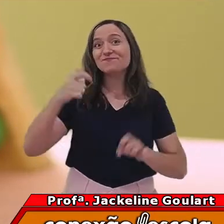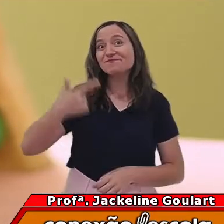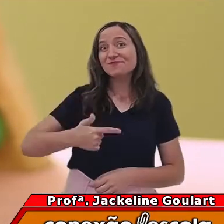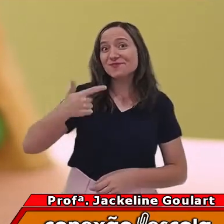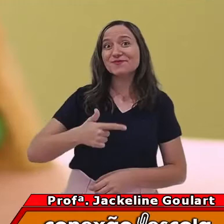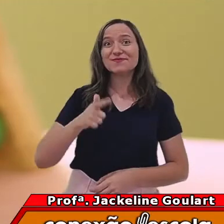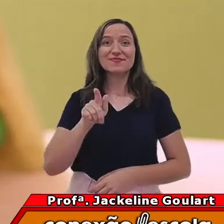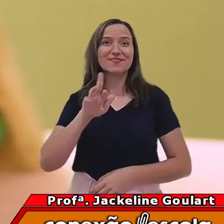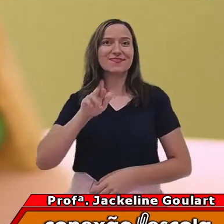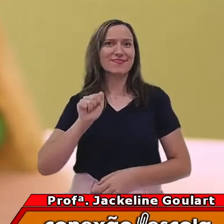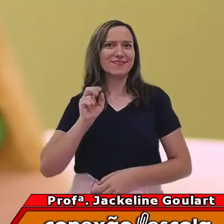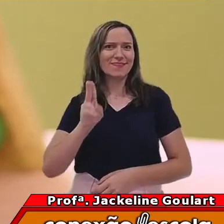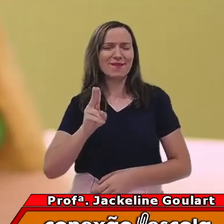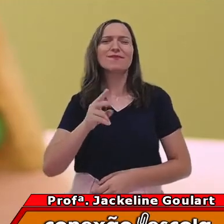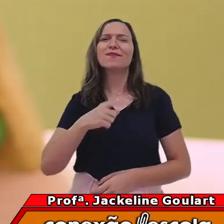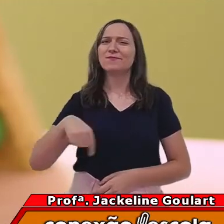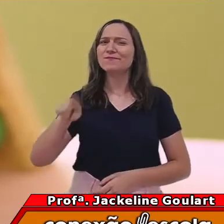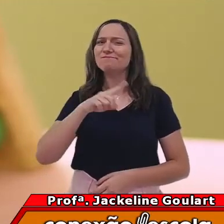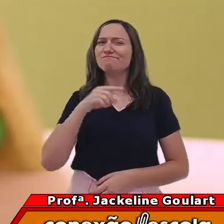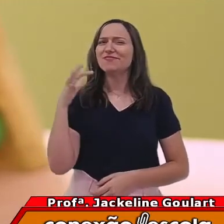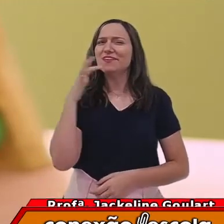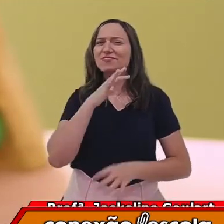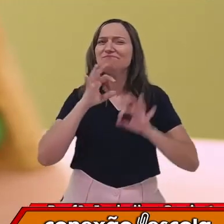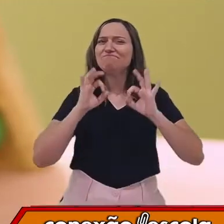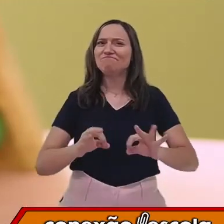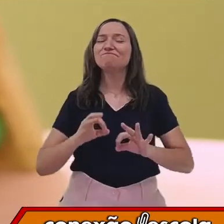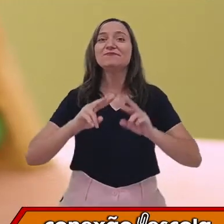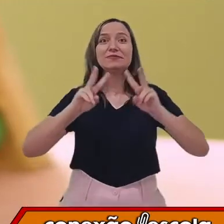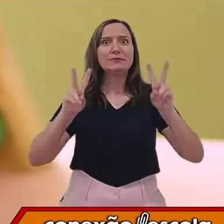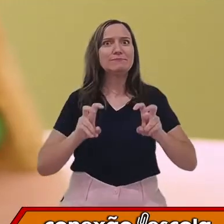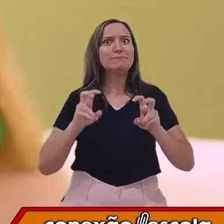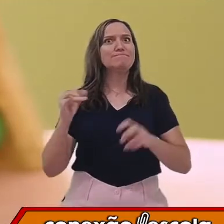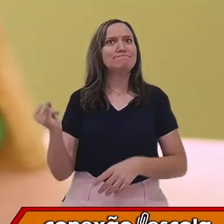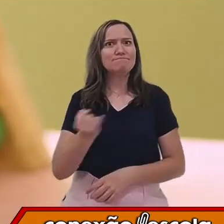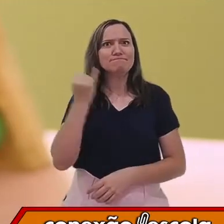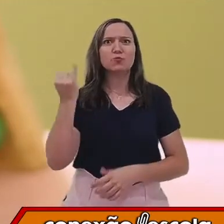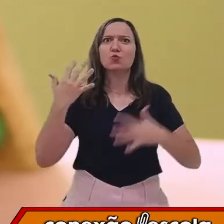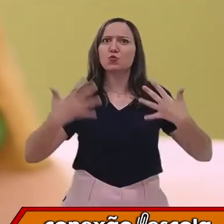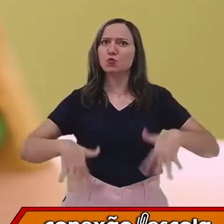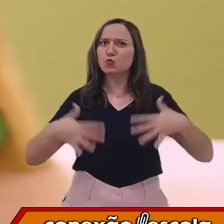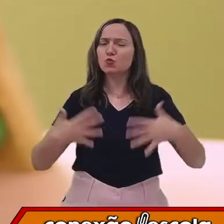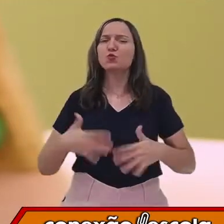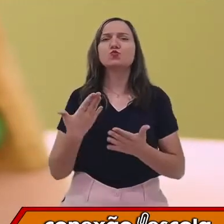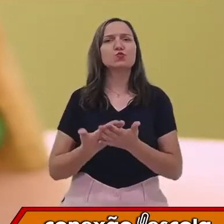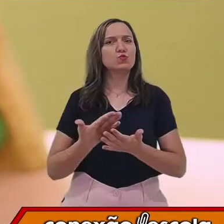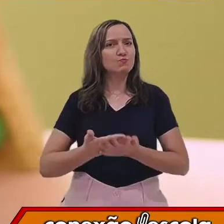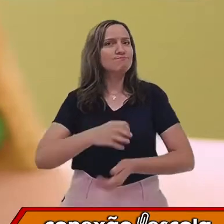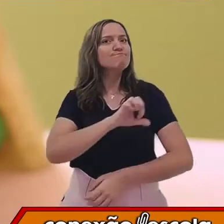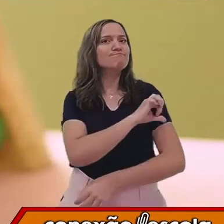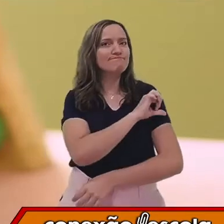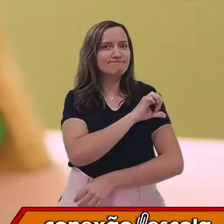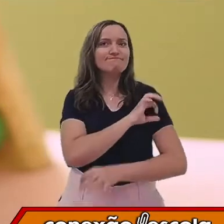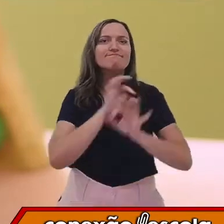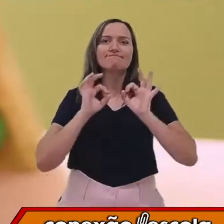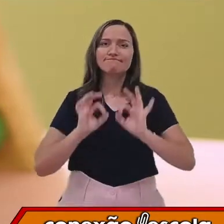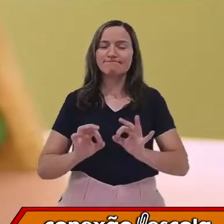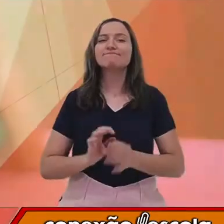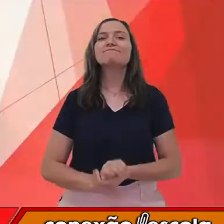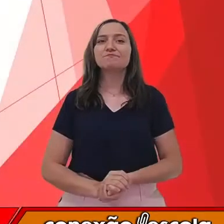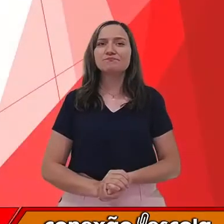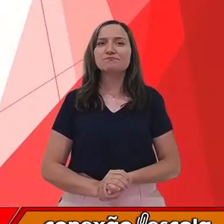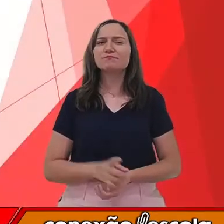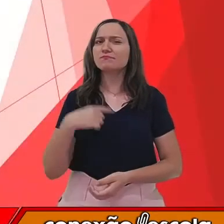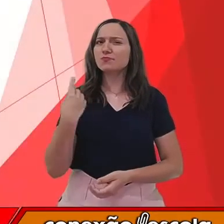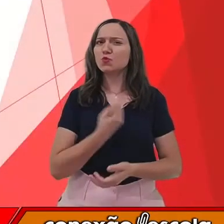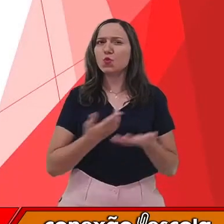2º grau acredito ser o conteúdo mais importante que vocês vão estudar aqui no nono ano então o